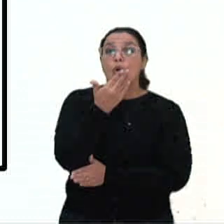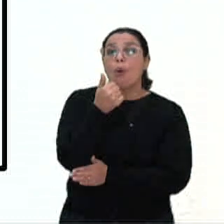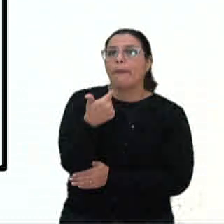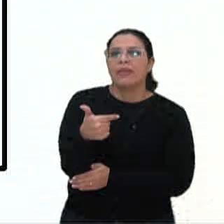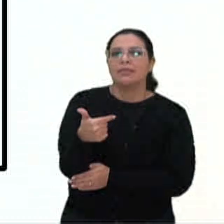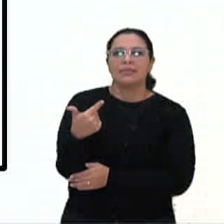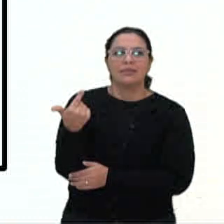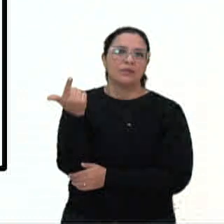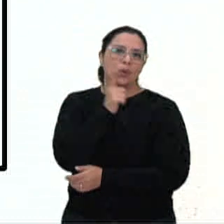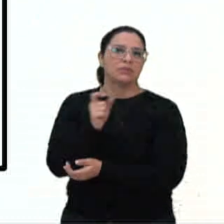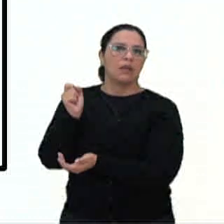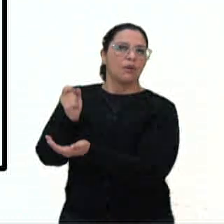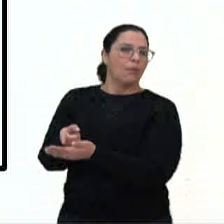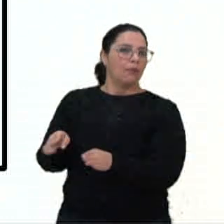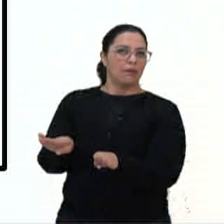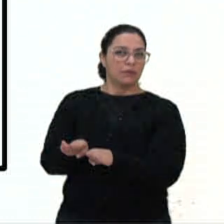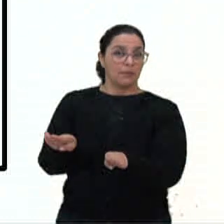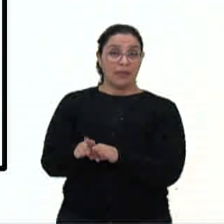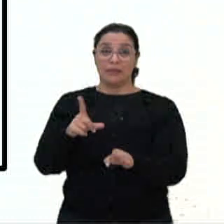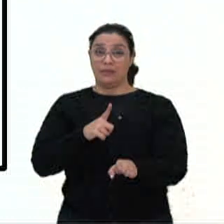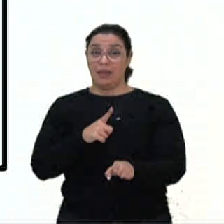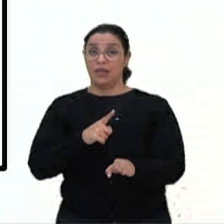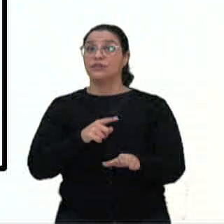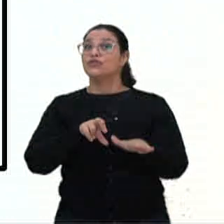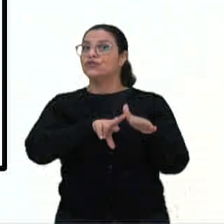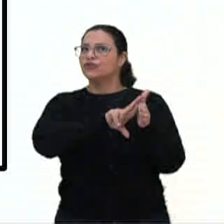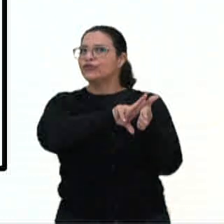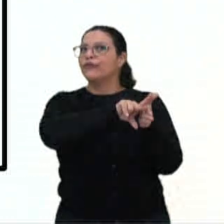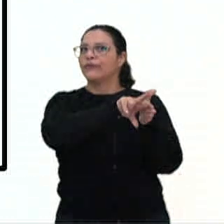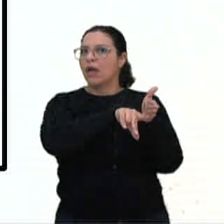alimentos. Então, existem muitas